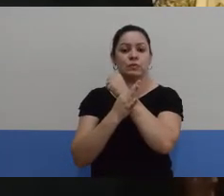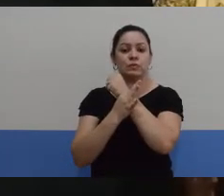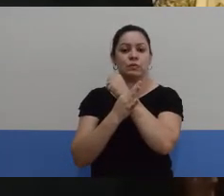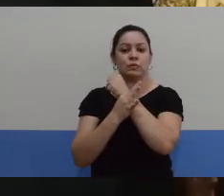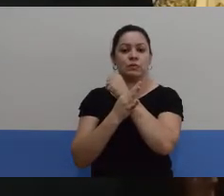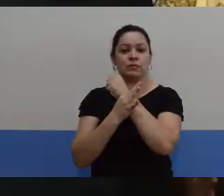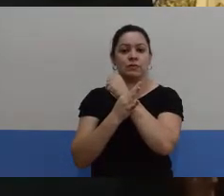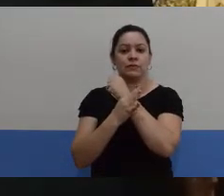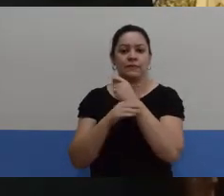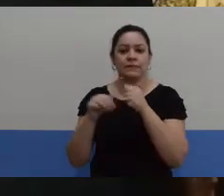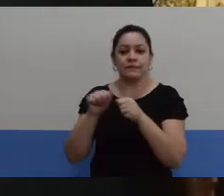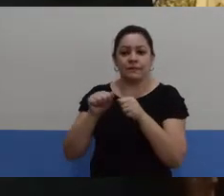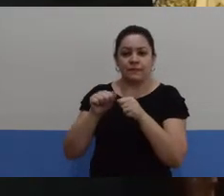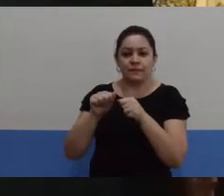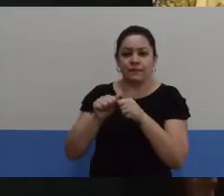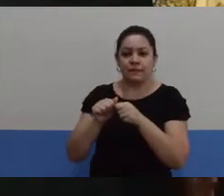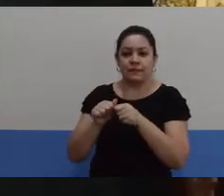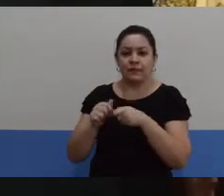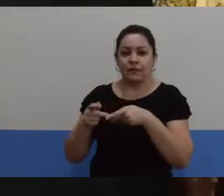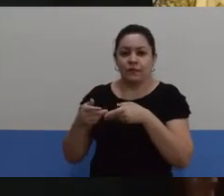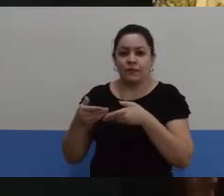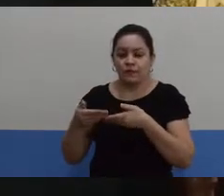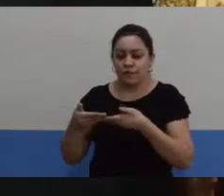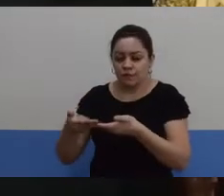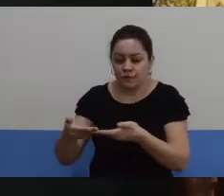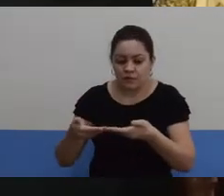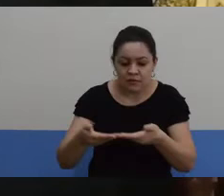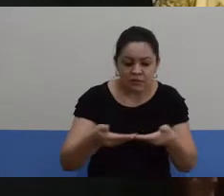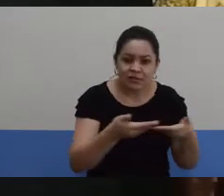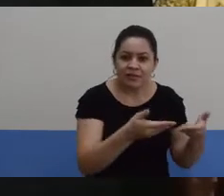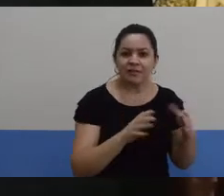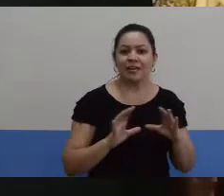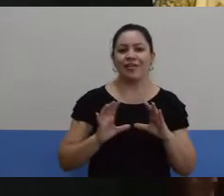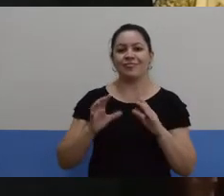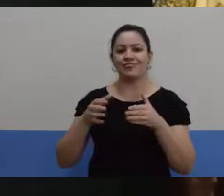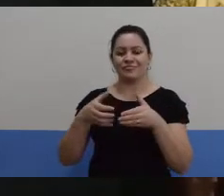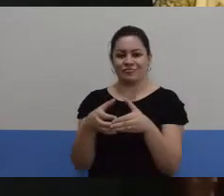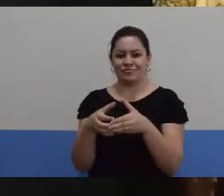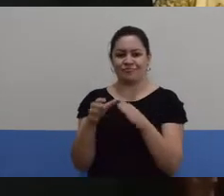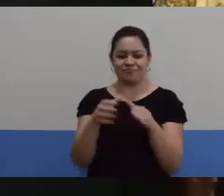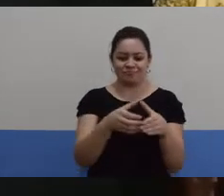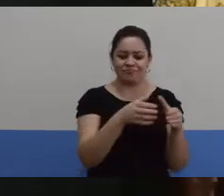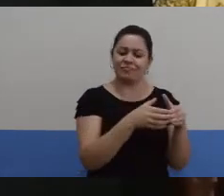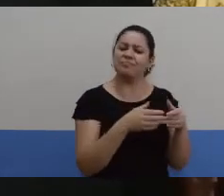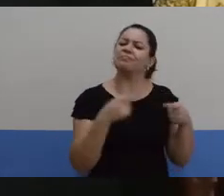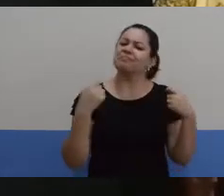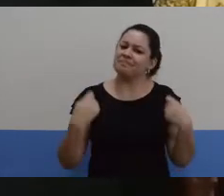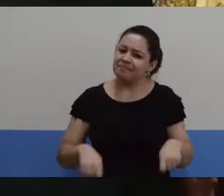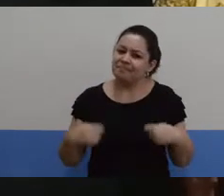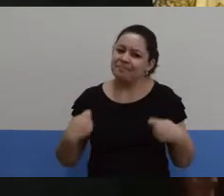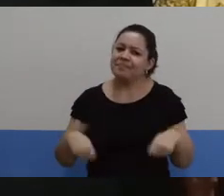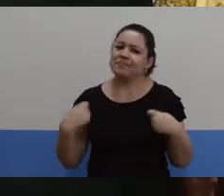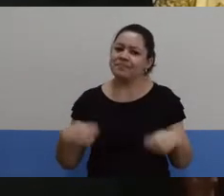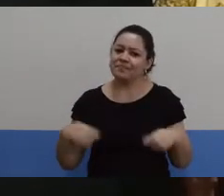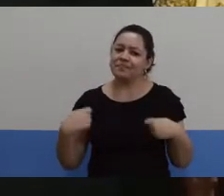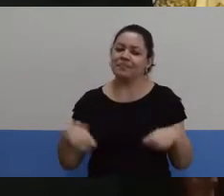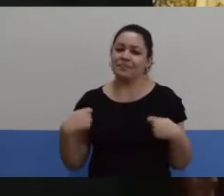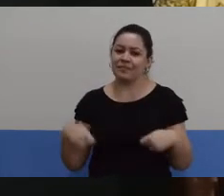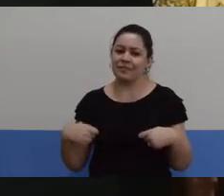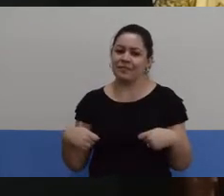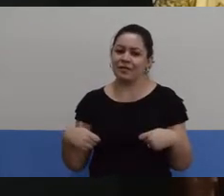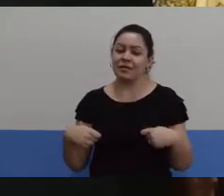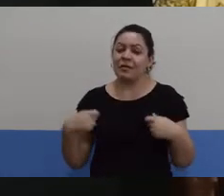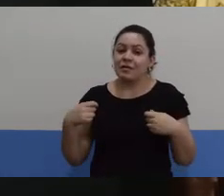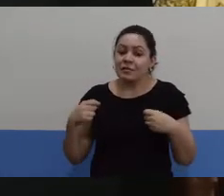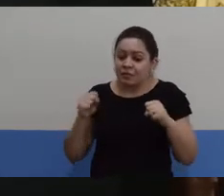Vamos fazer visita a estes grupos. Precisamos fazer? Precisamos, nós precisamos ouvir. Nós